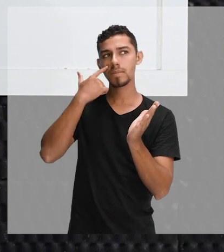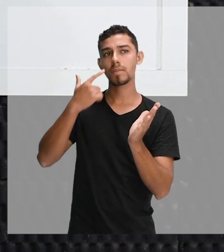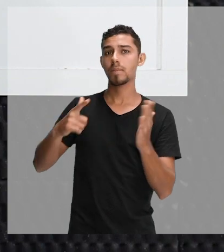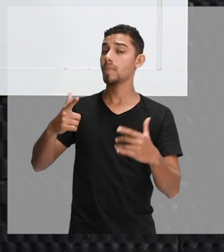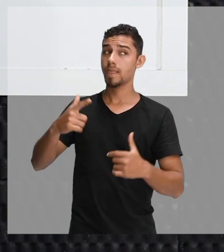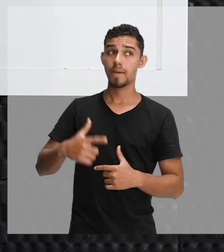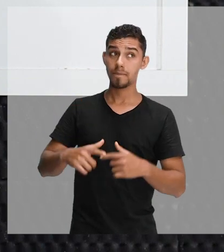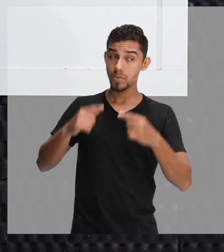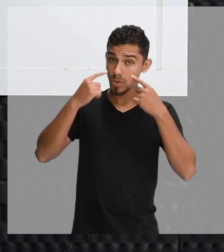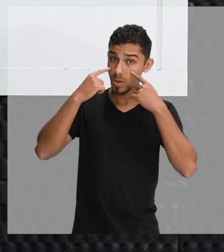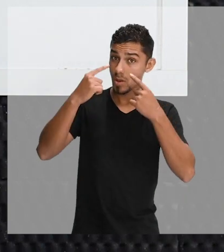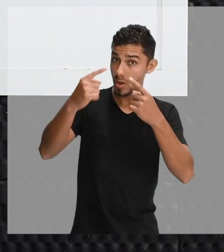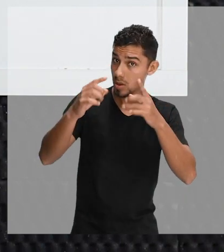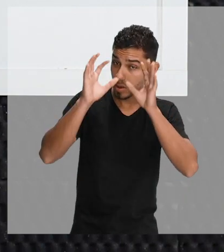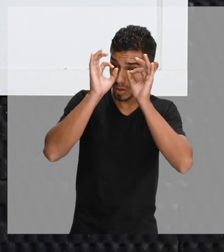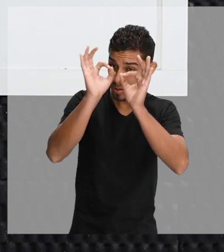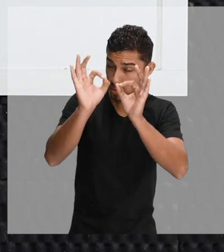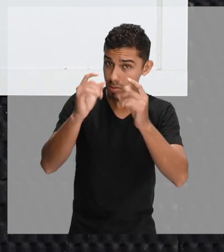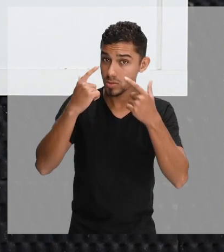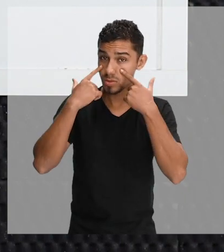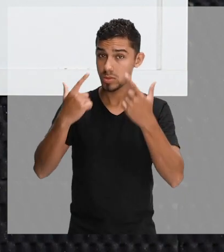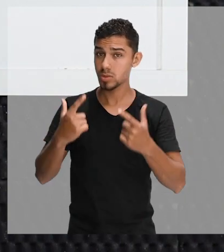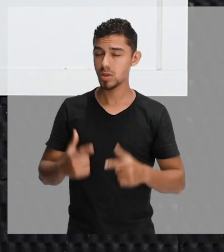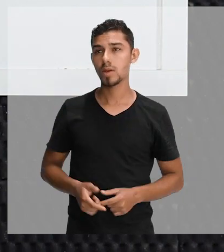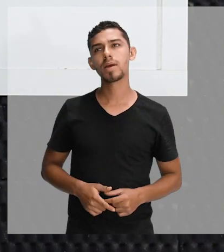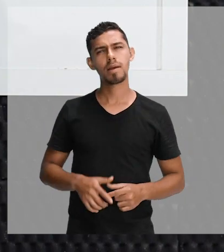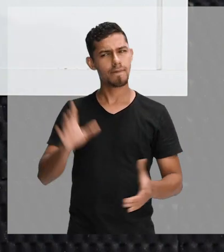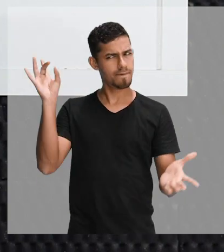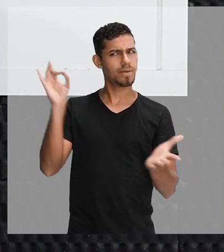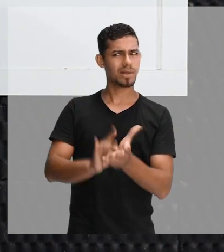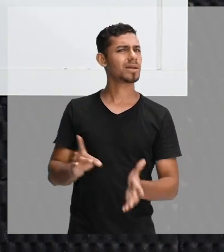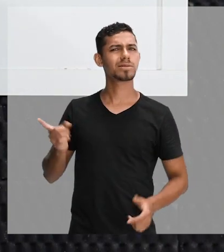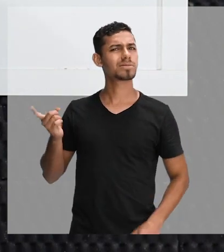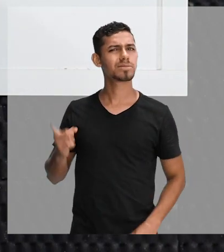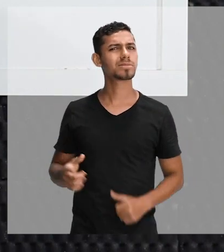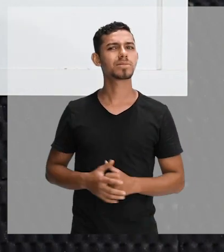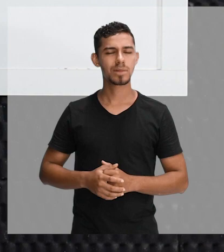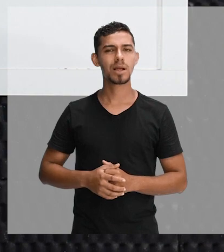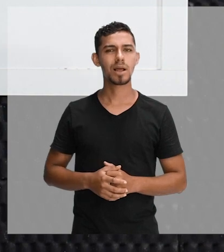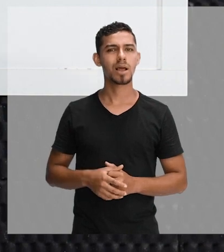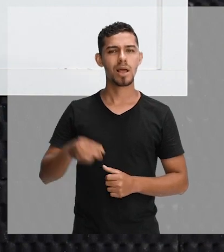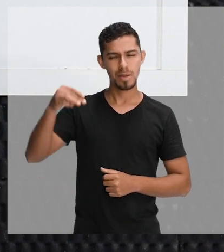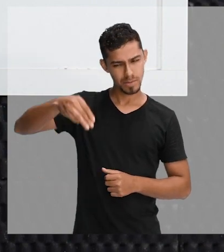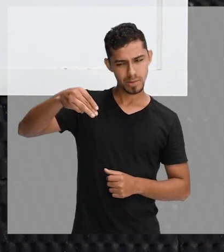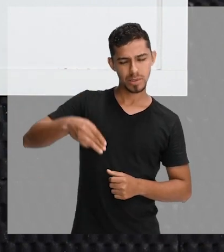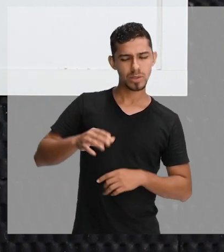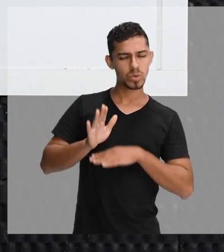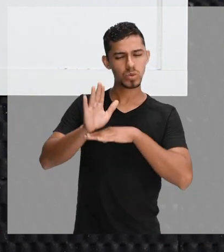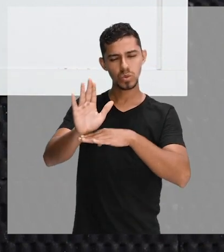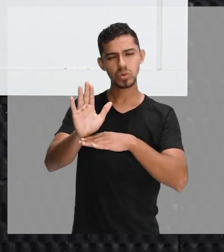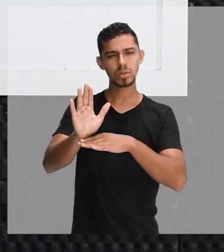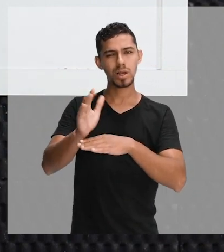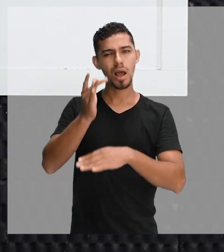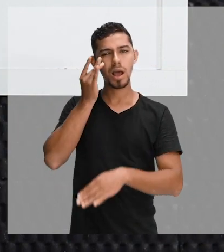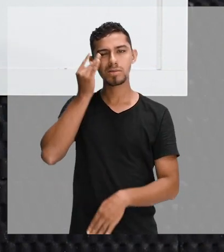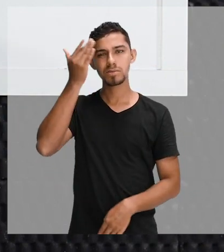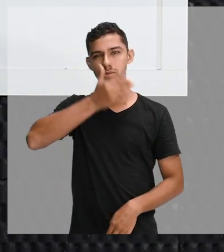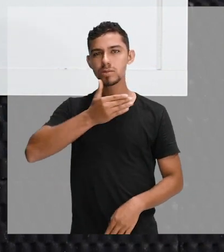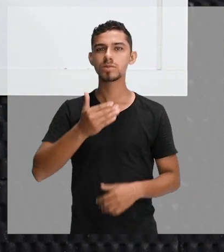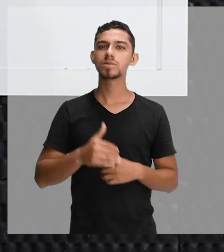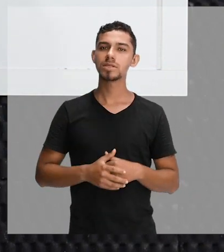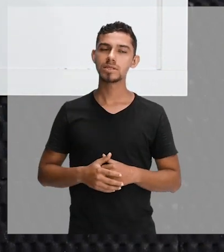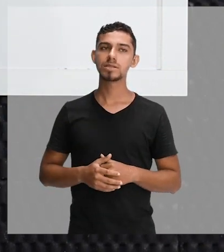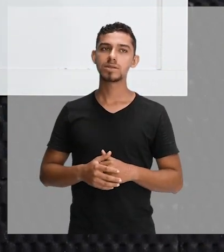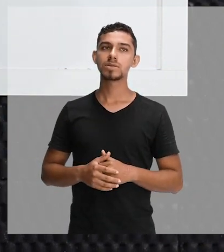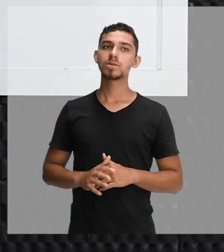que tu enxerga nem sempre é verdade. A matemática ajuda a provar isso para ti, certo? E é por